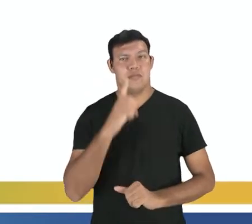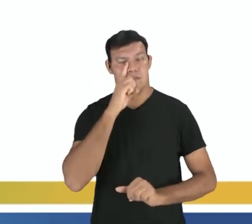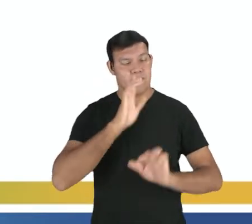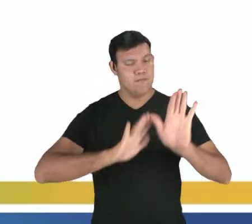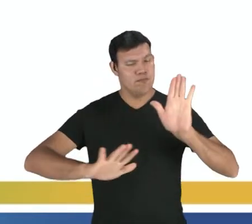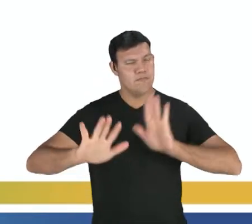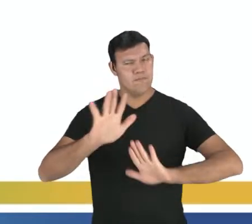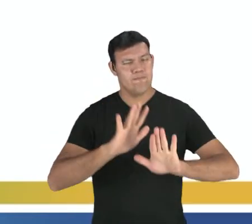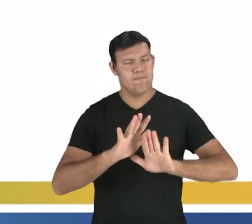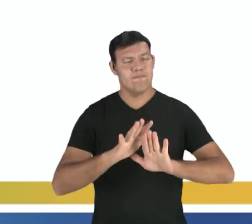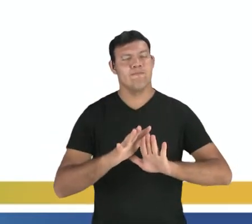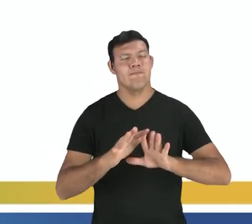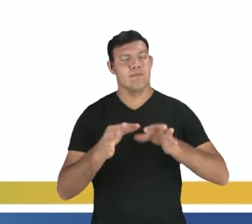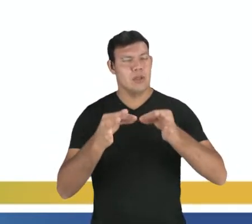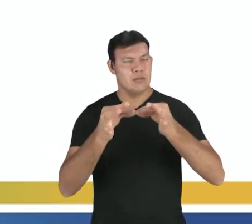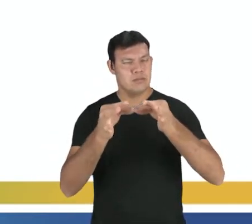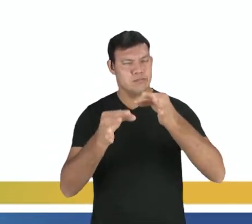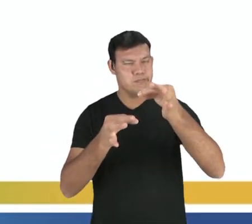Risco calculado.